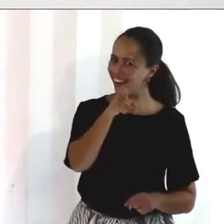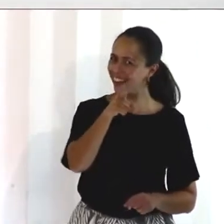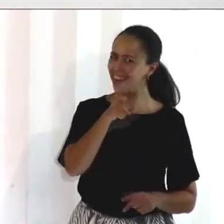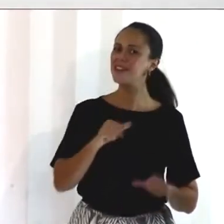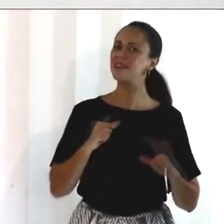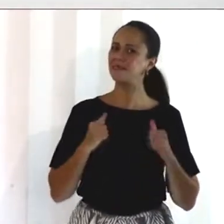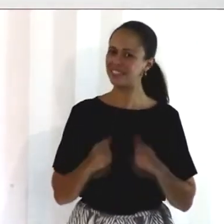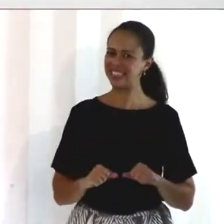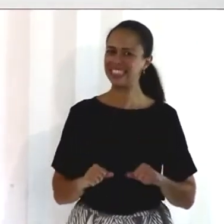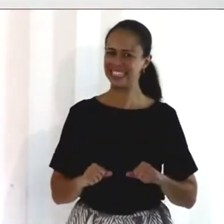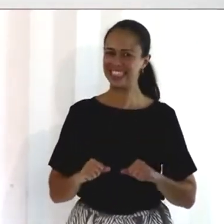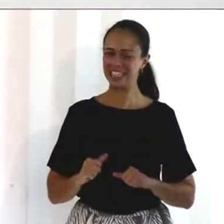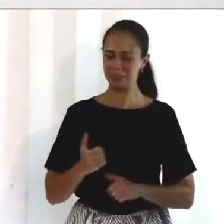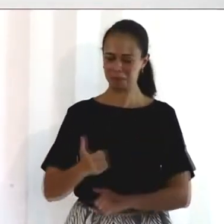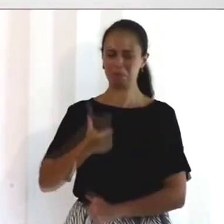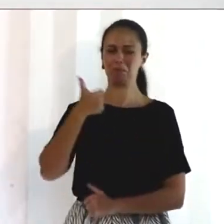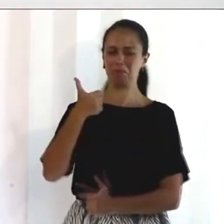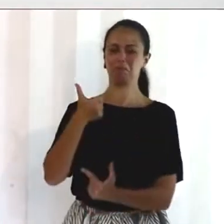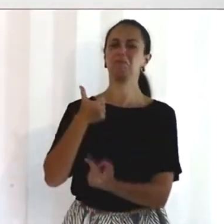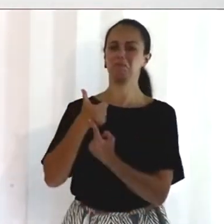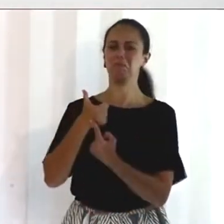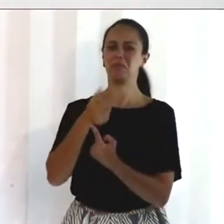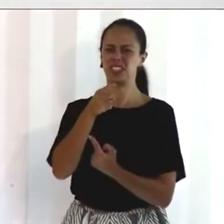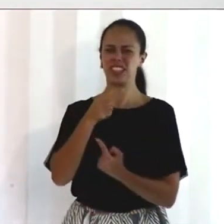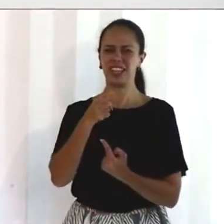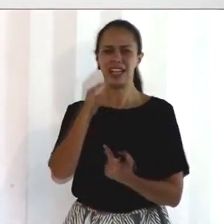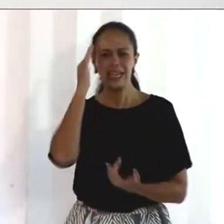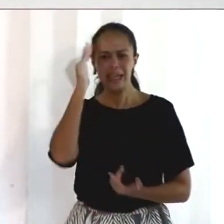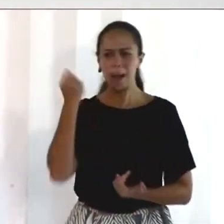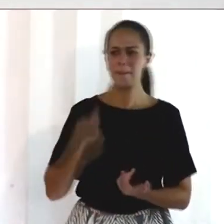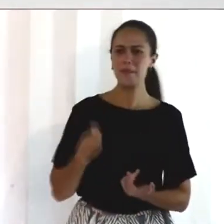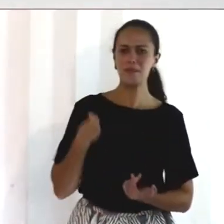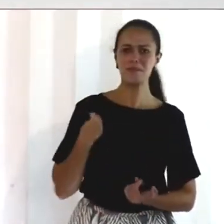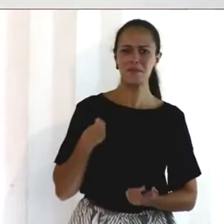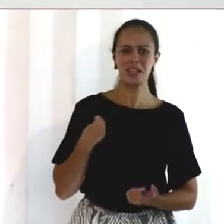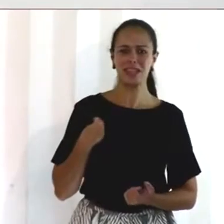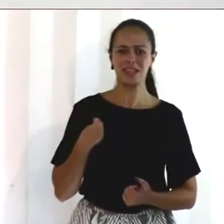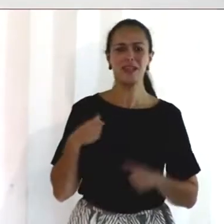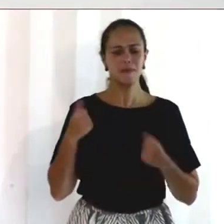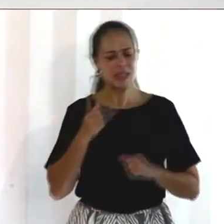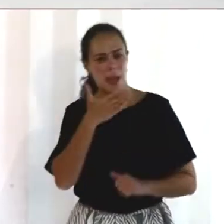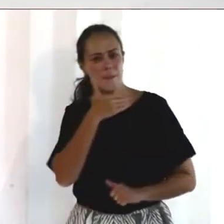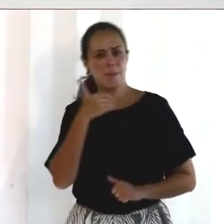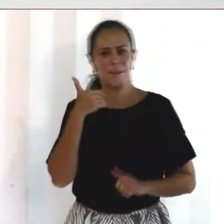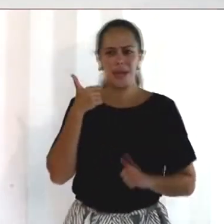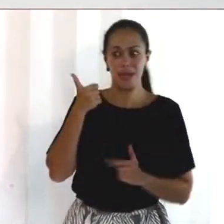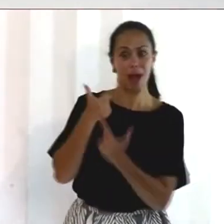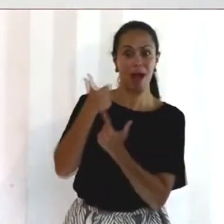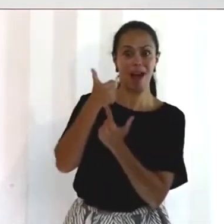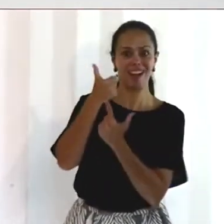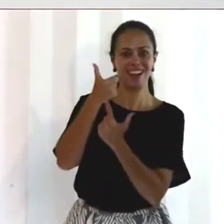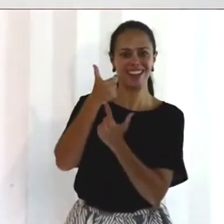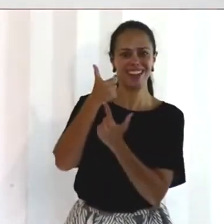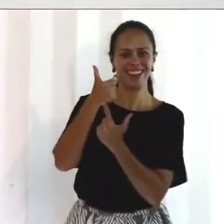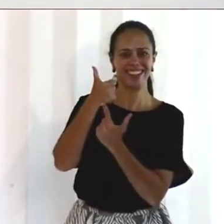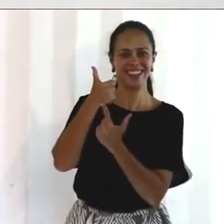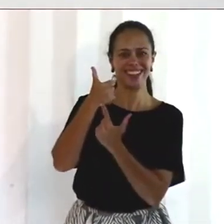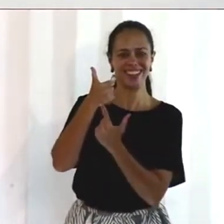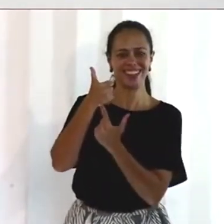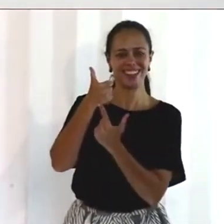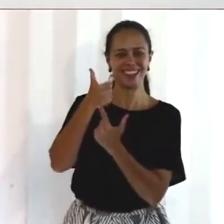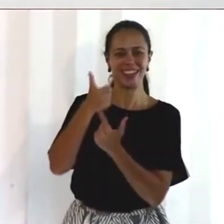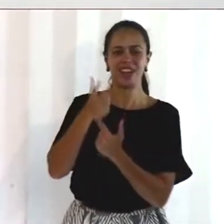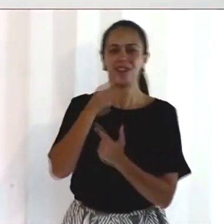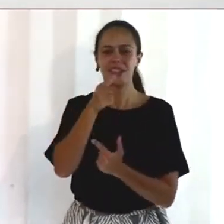para frente na sua vida, porque você não vai passar a sua vida inteira brincando com seus brinquedos. Um dia você vai